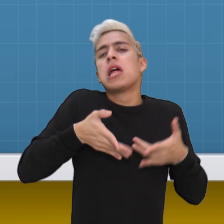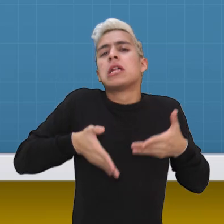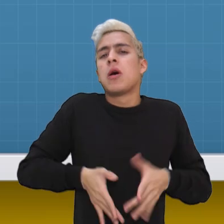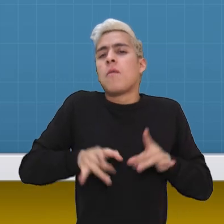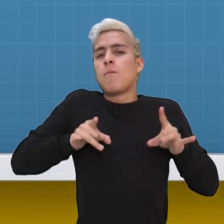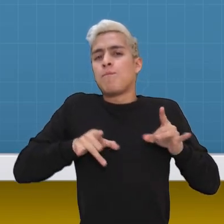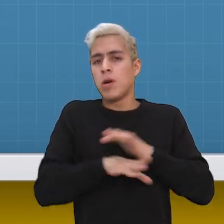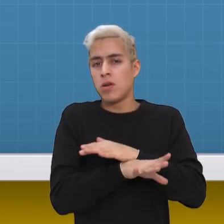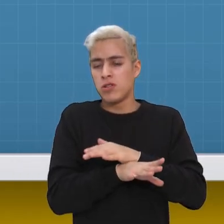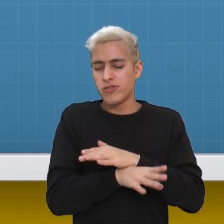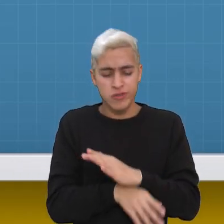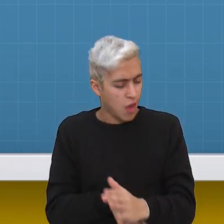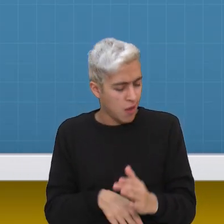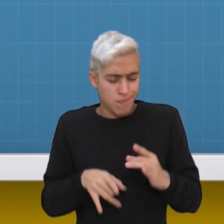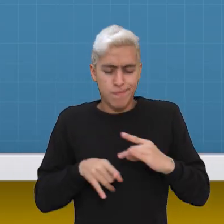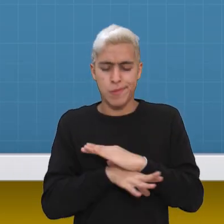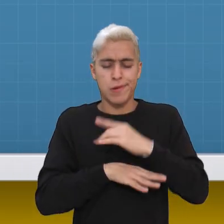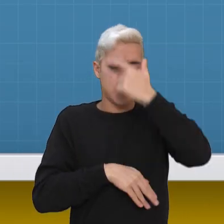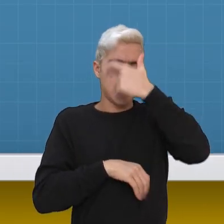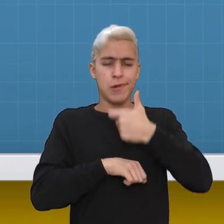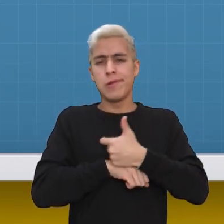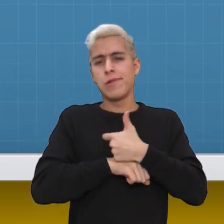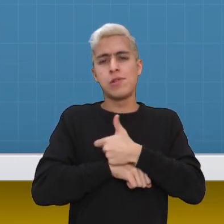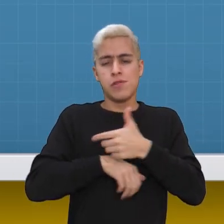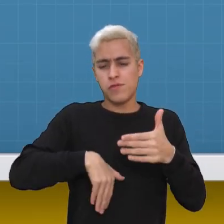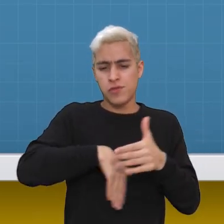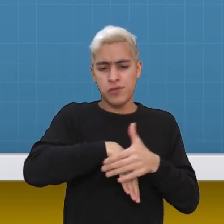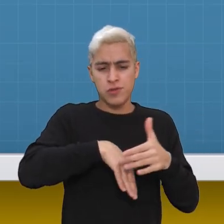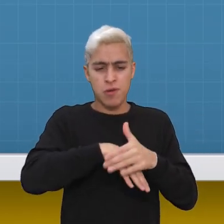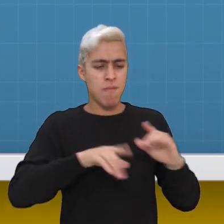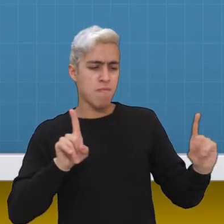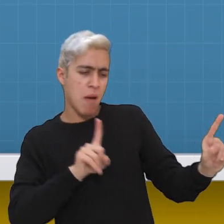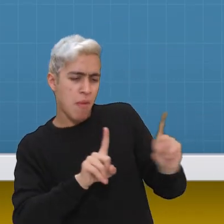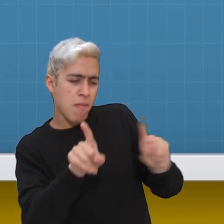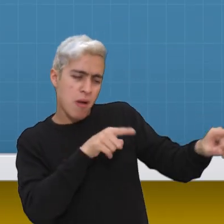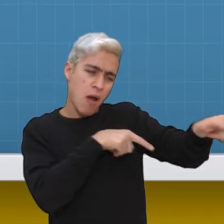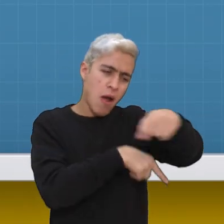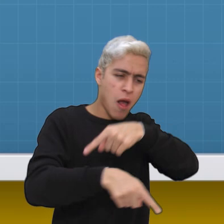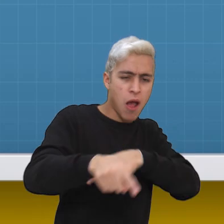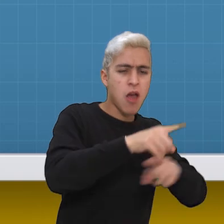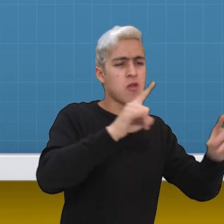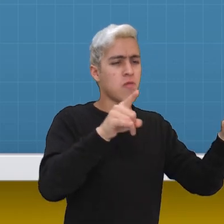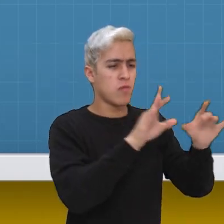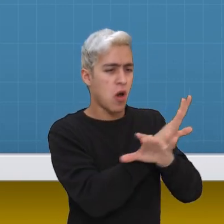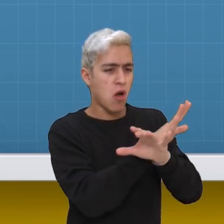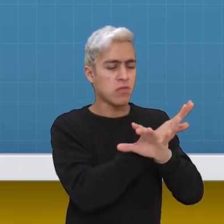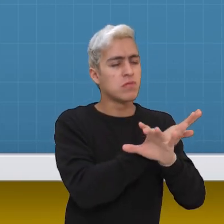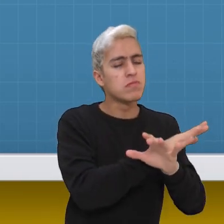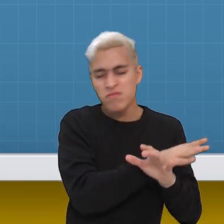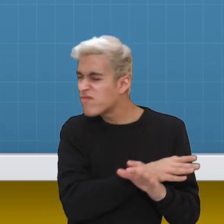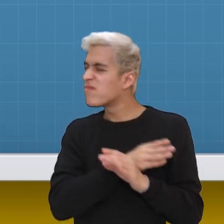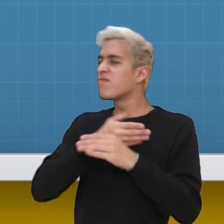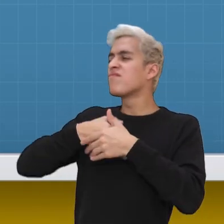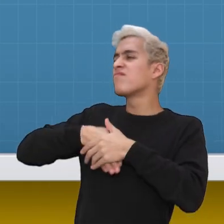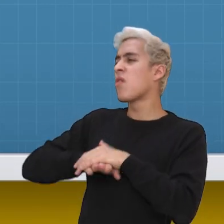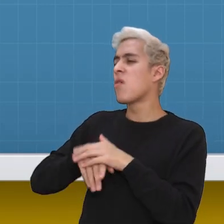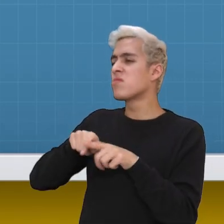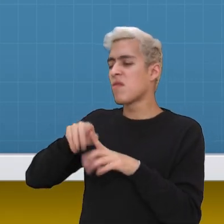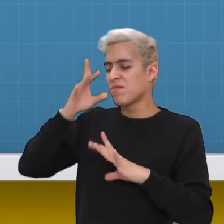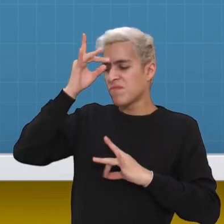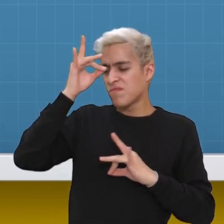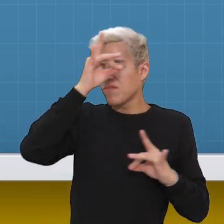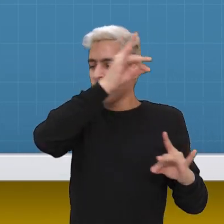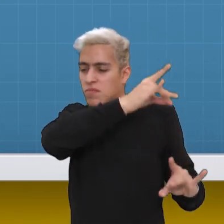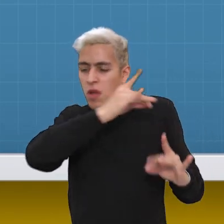nasceram prontos, nasceu um jogador de futebol, coloca o jogador de futebol no campo, terminou o jogo, guarda o jogador lá de